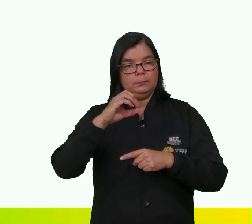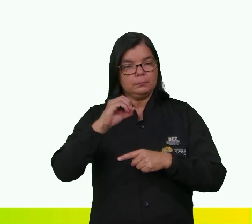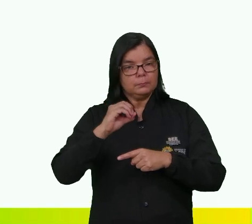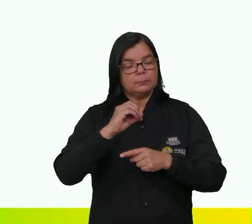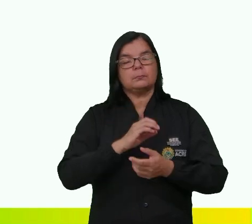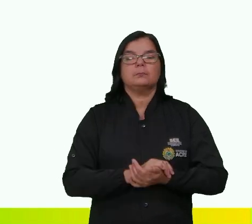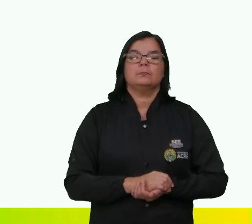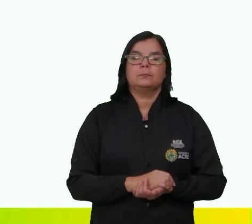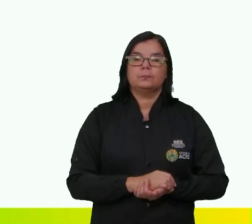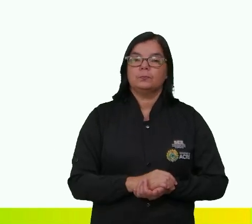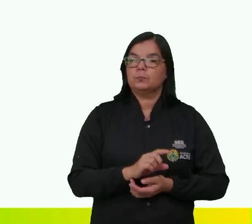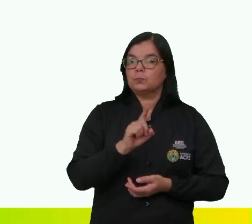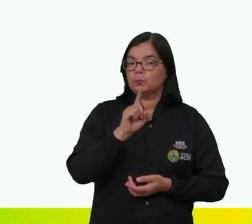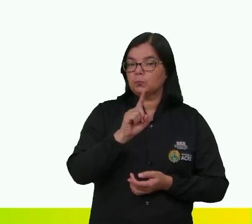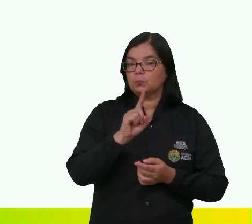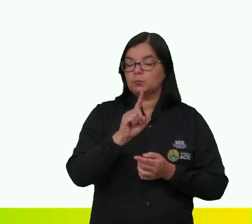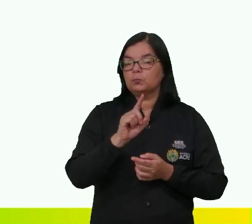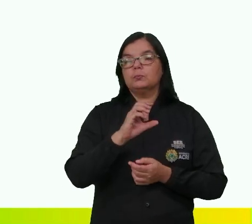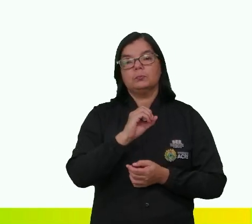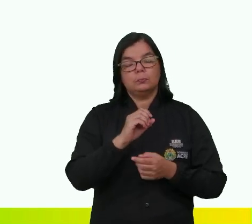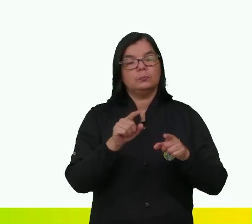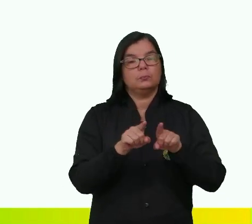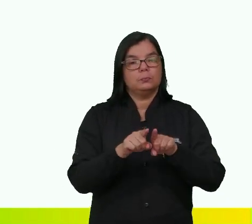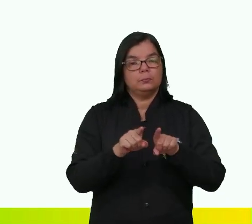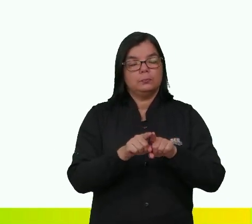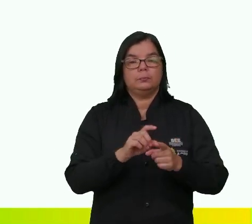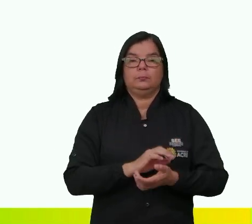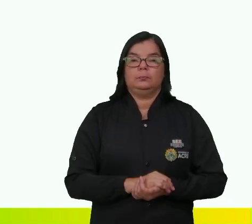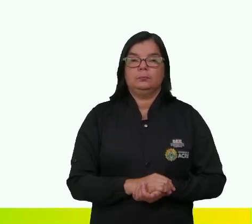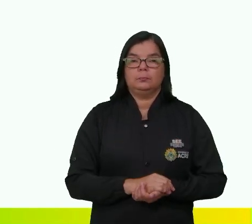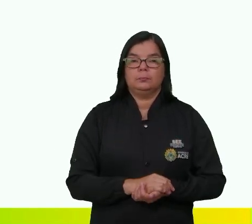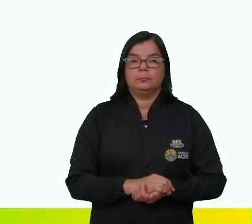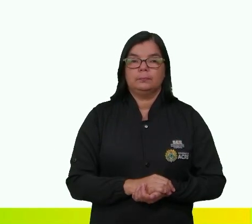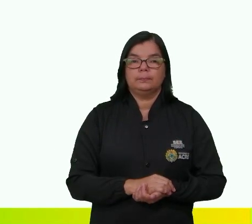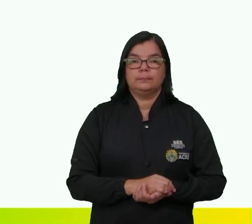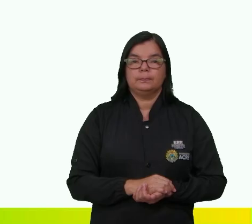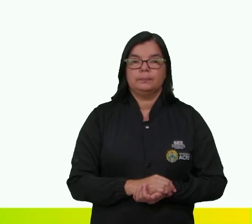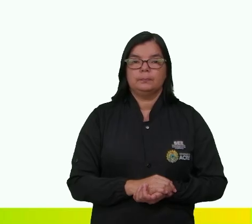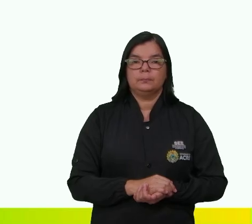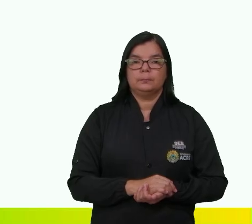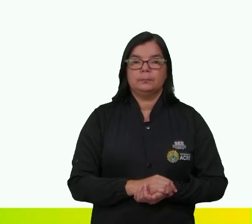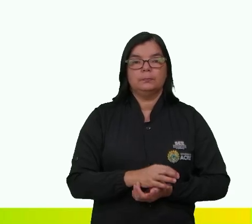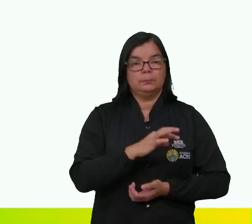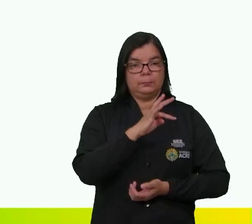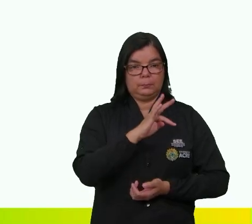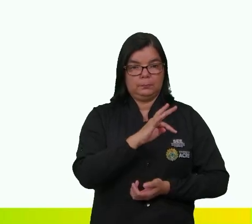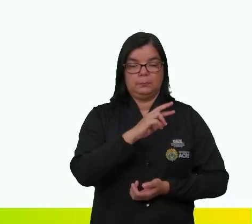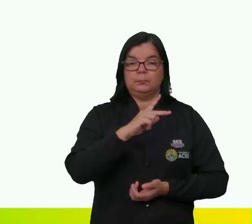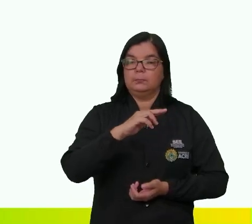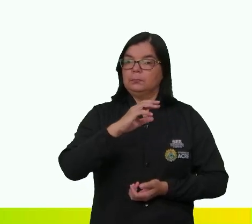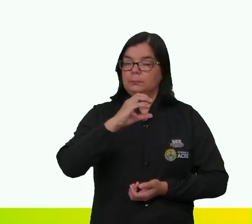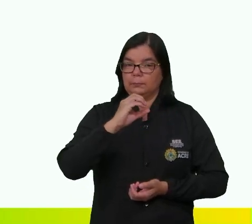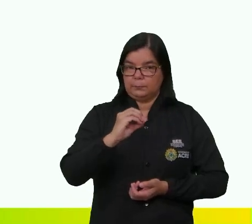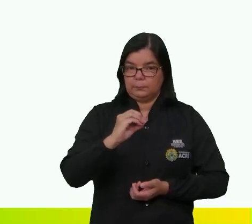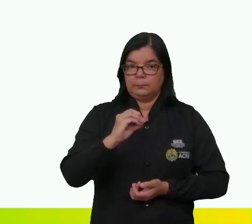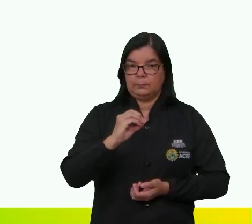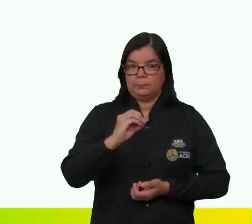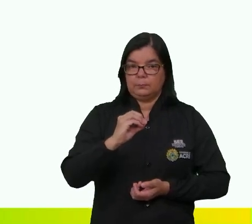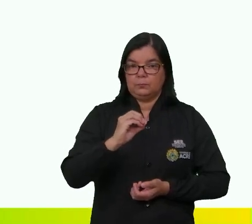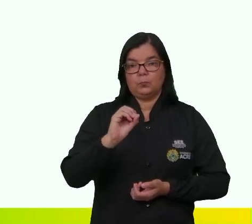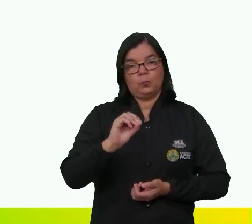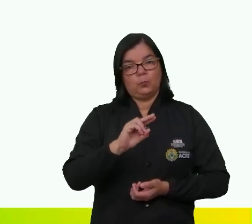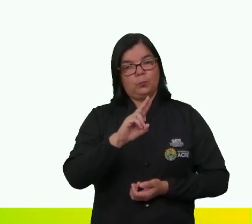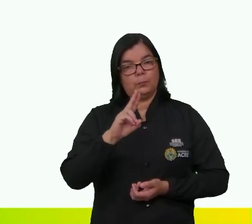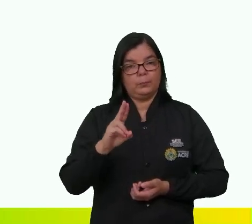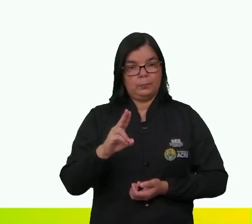então um ou o outro é zero. O que significa isso, então? que t é 0